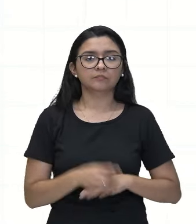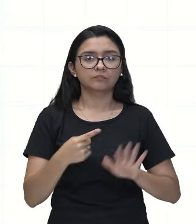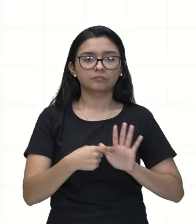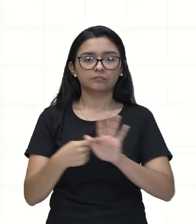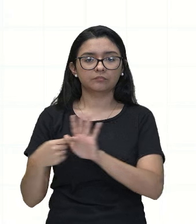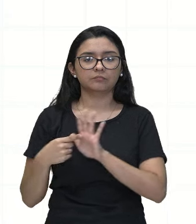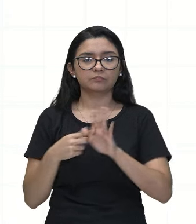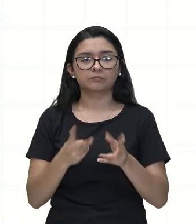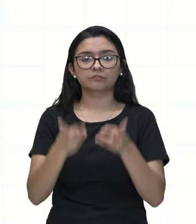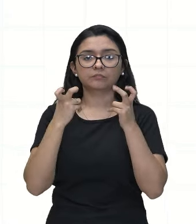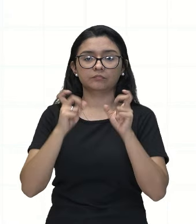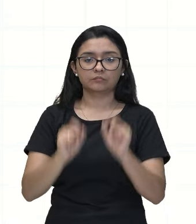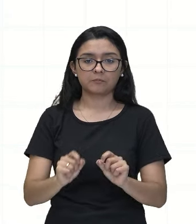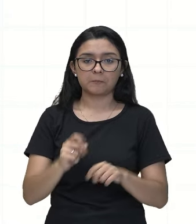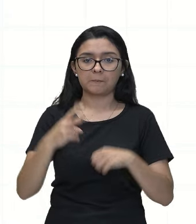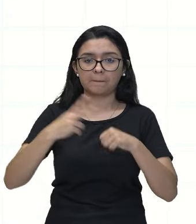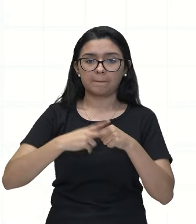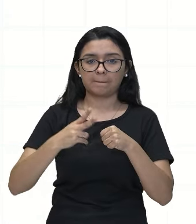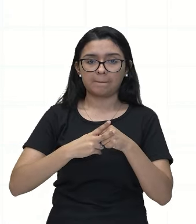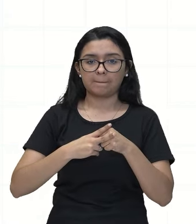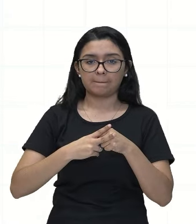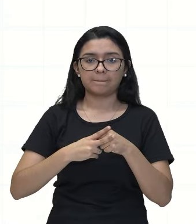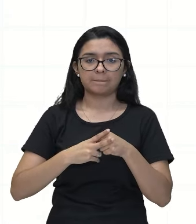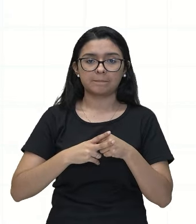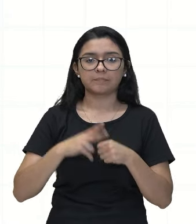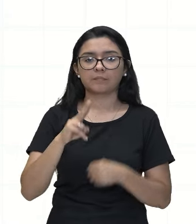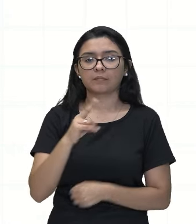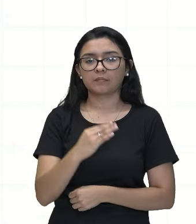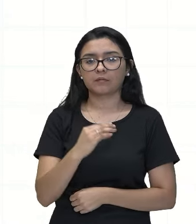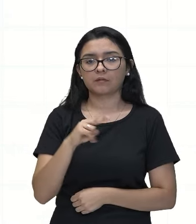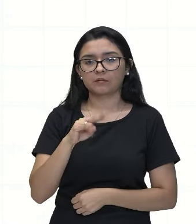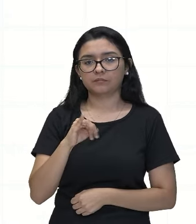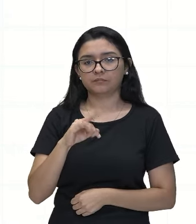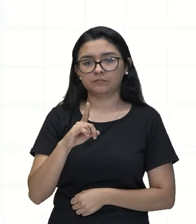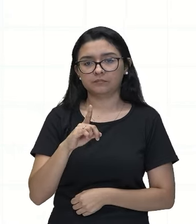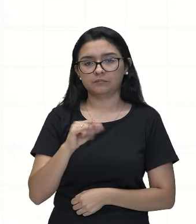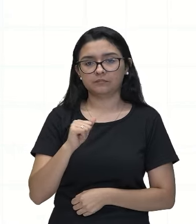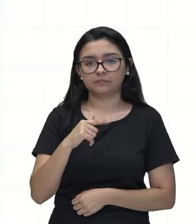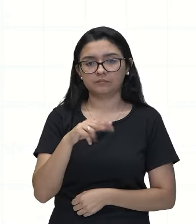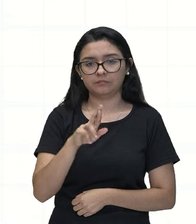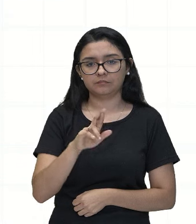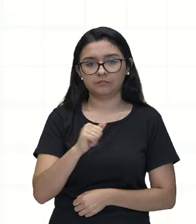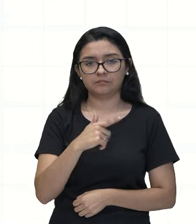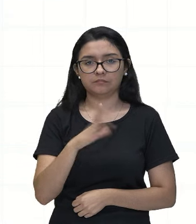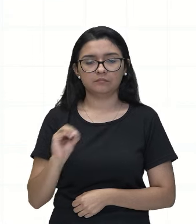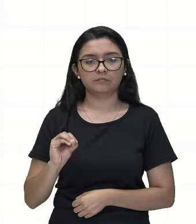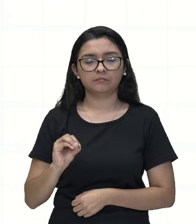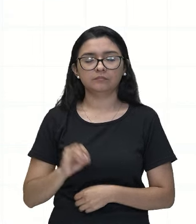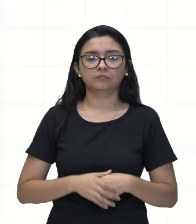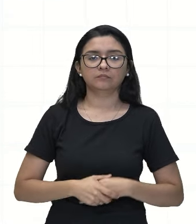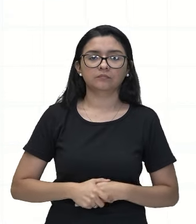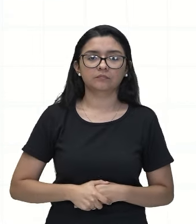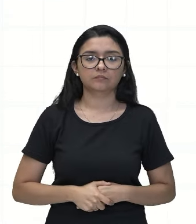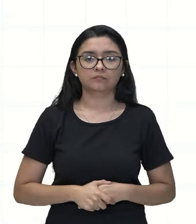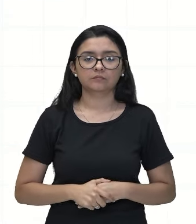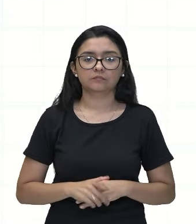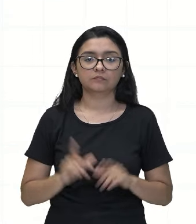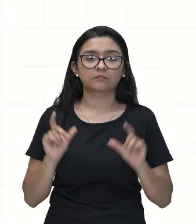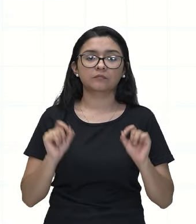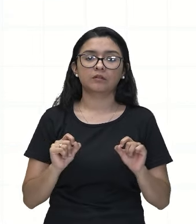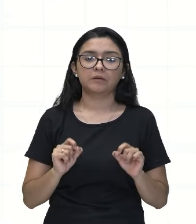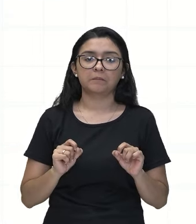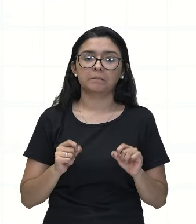o verbo tá o verbo concorda com o núcleo mais próximo então quem é o núcleo